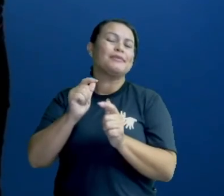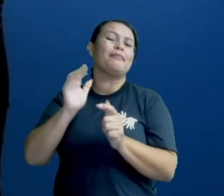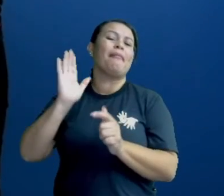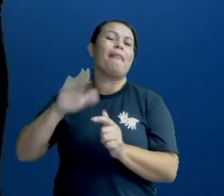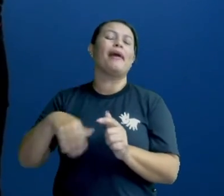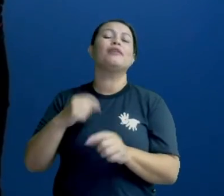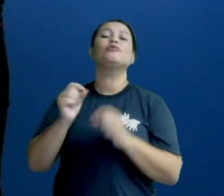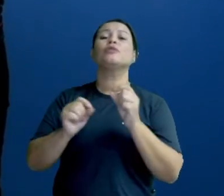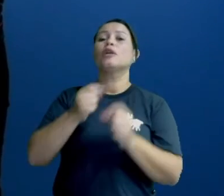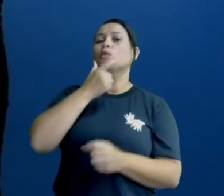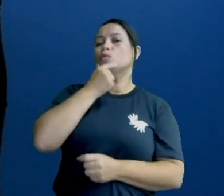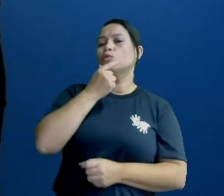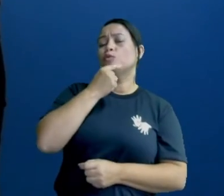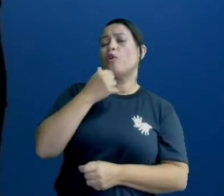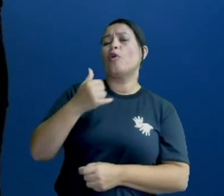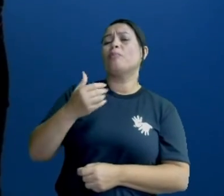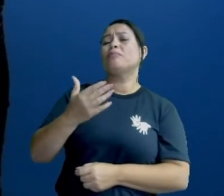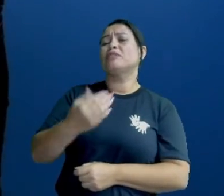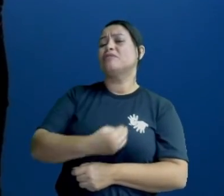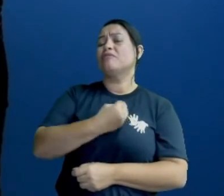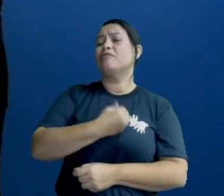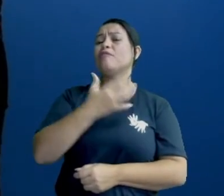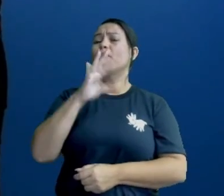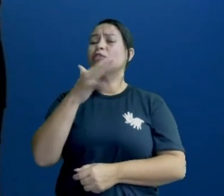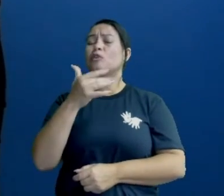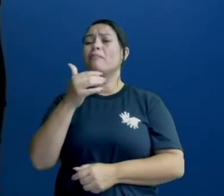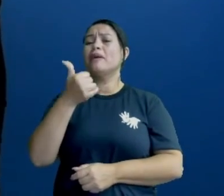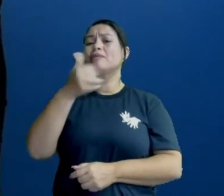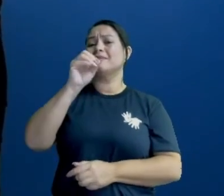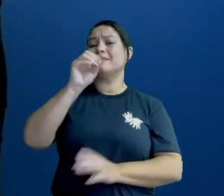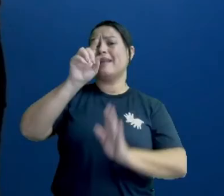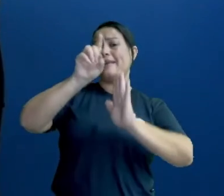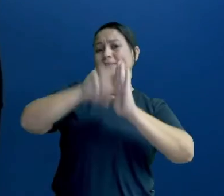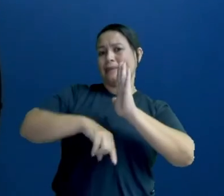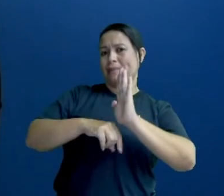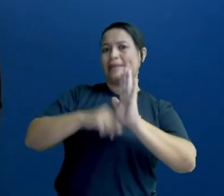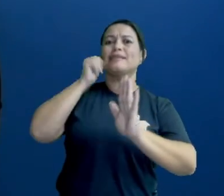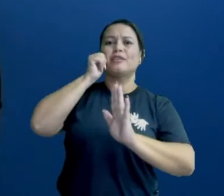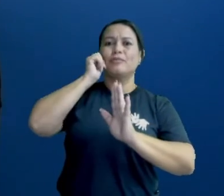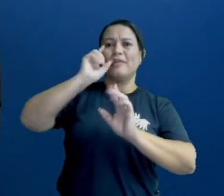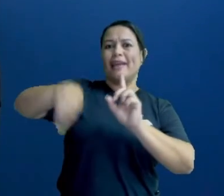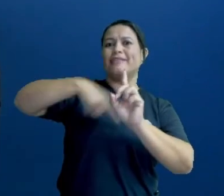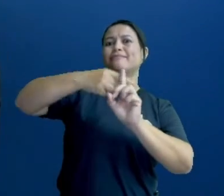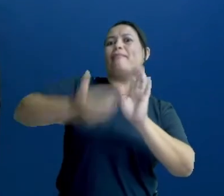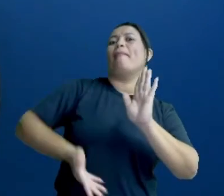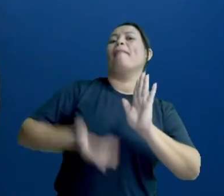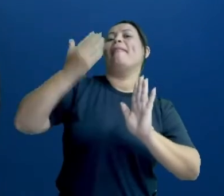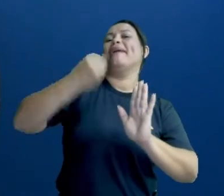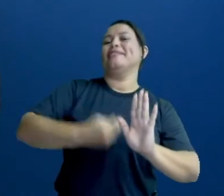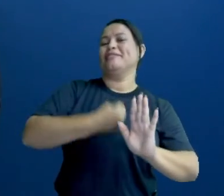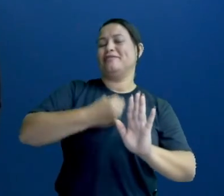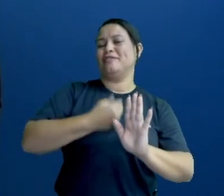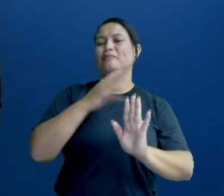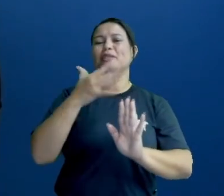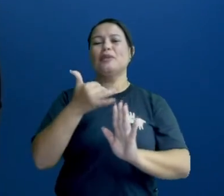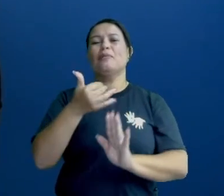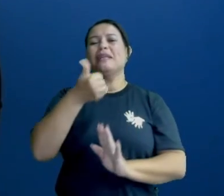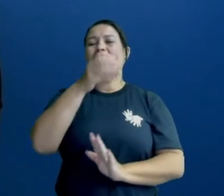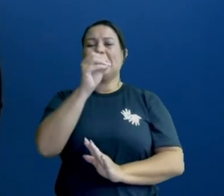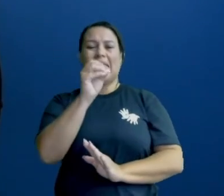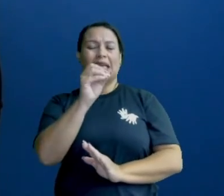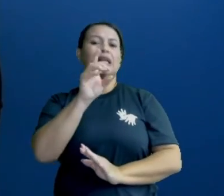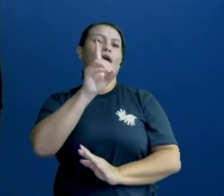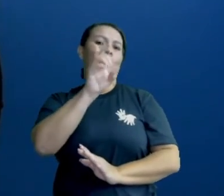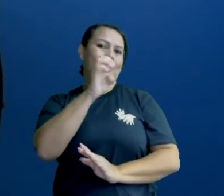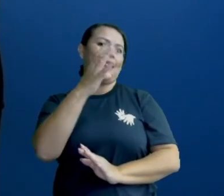média, os homens vivem cerca de 10 anos a menos do que as mulheres, ou seja, as mulheres vivem 10 anos a mais, então uma década aproximadamente